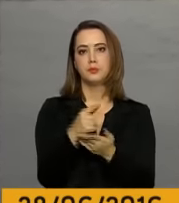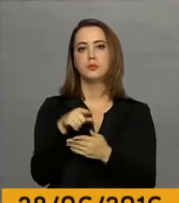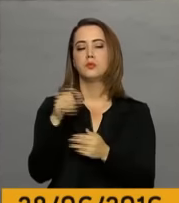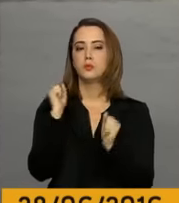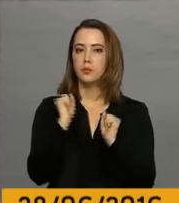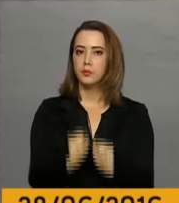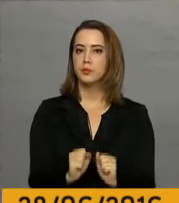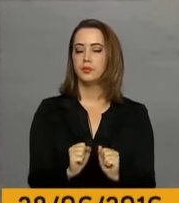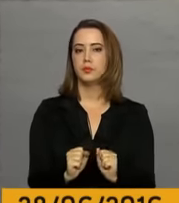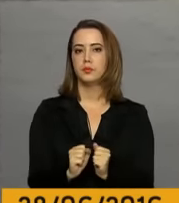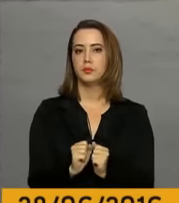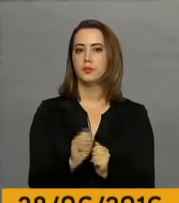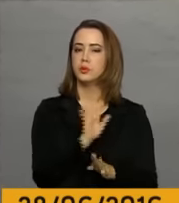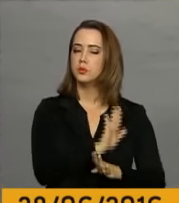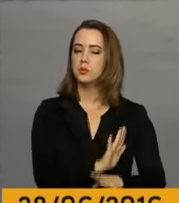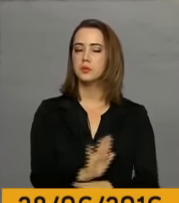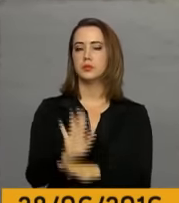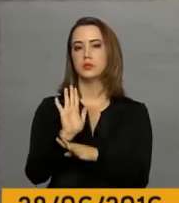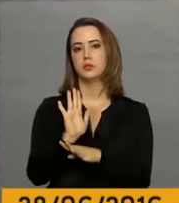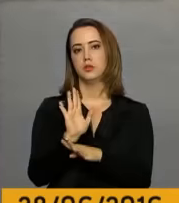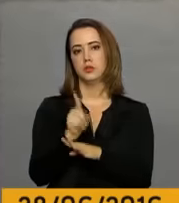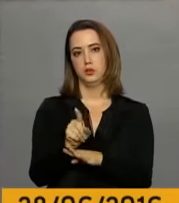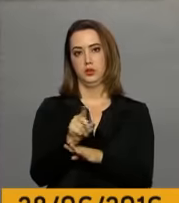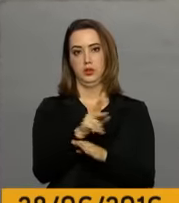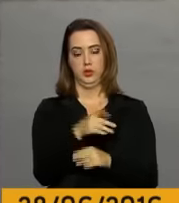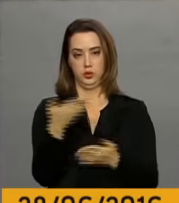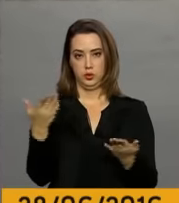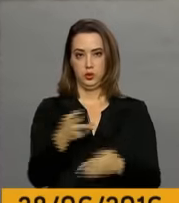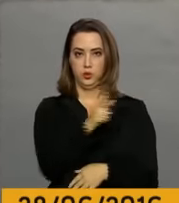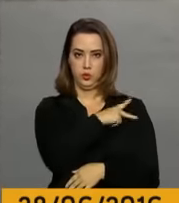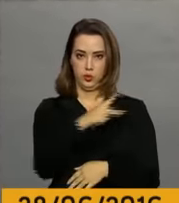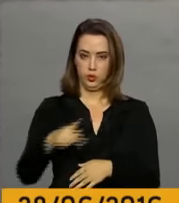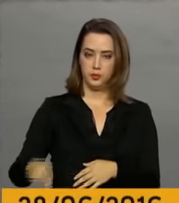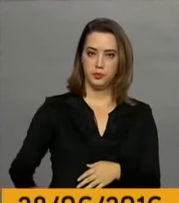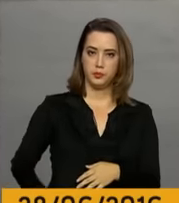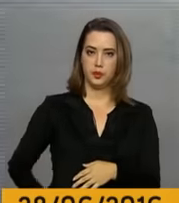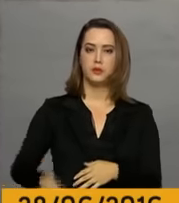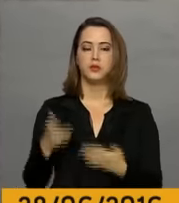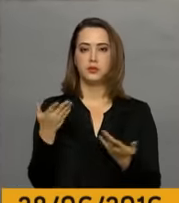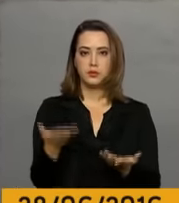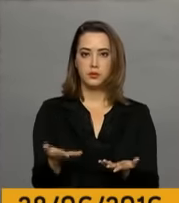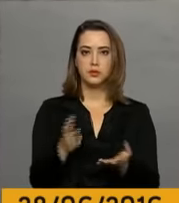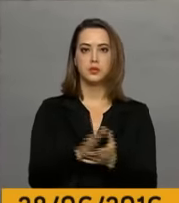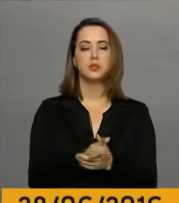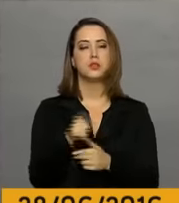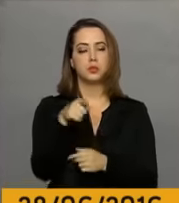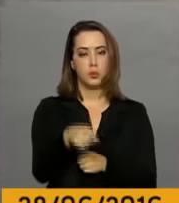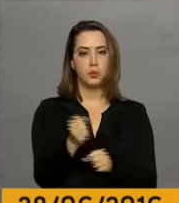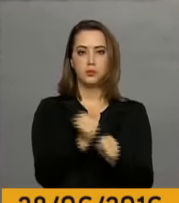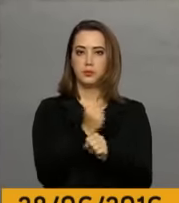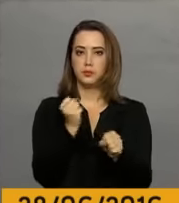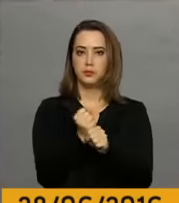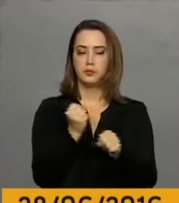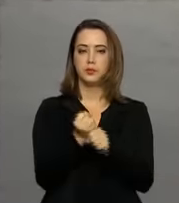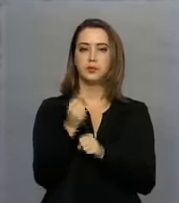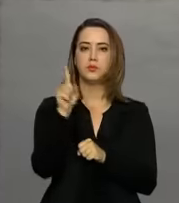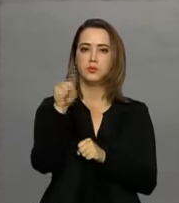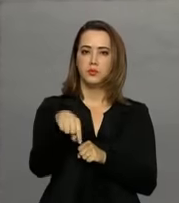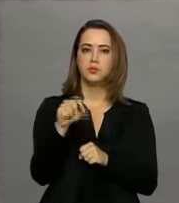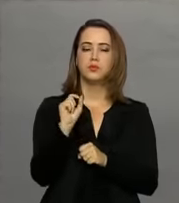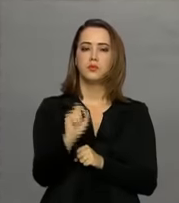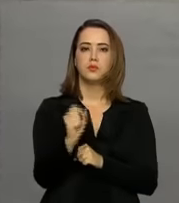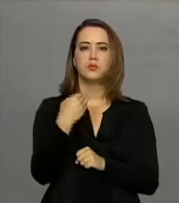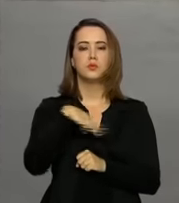permitir e colaborar senhora prefeita Lurdinha com esta obra é que